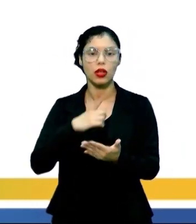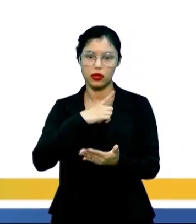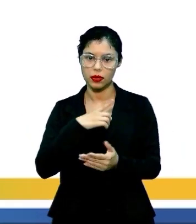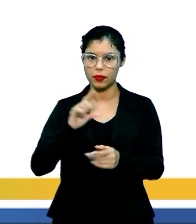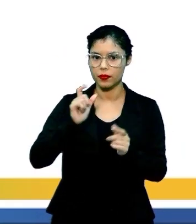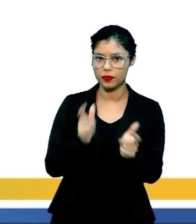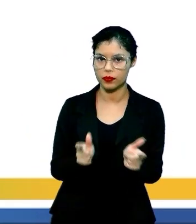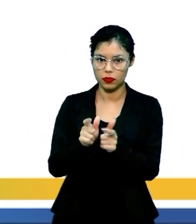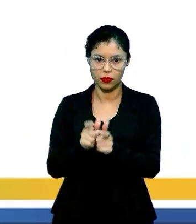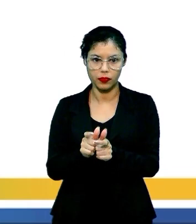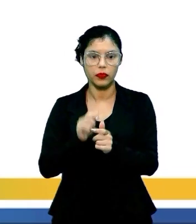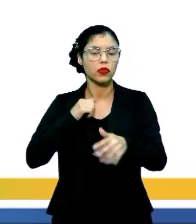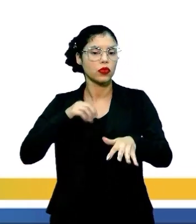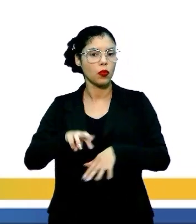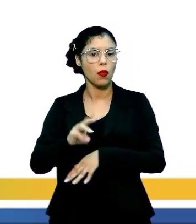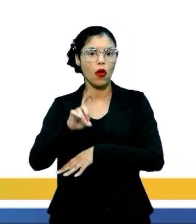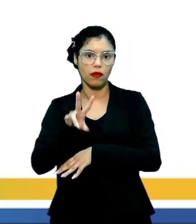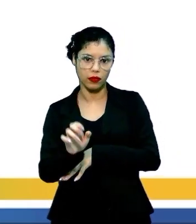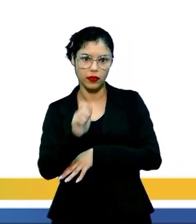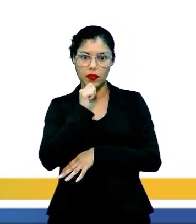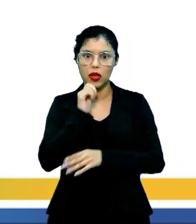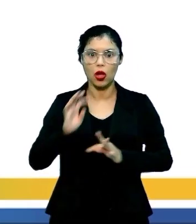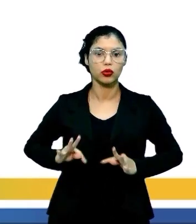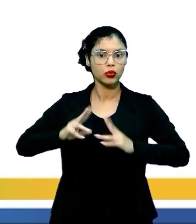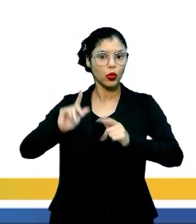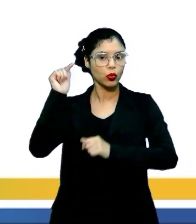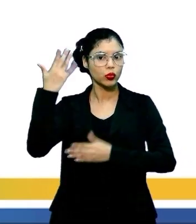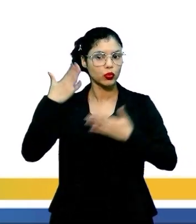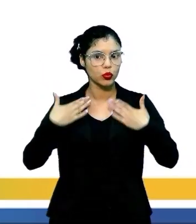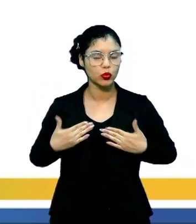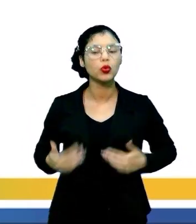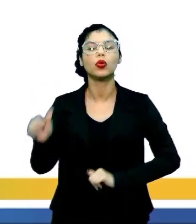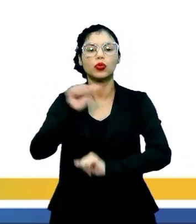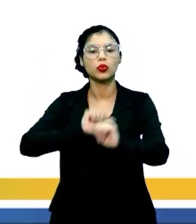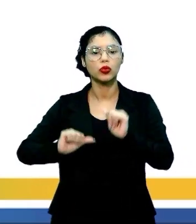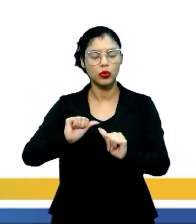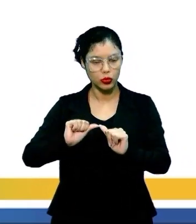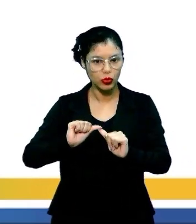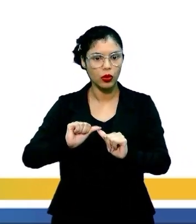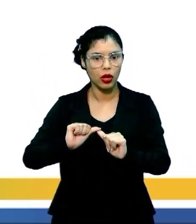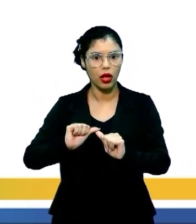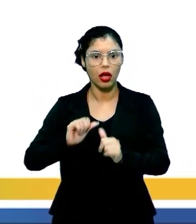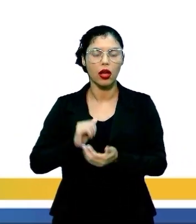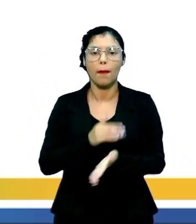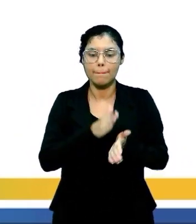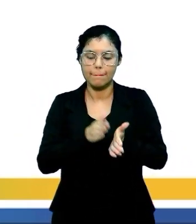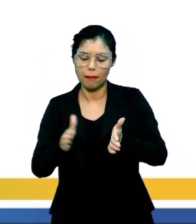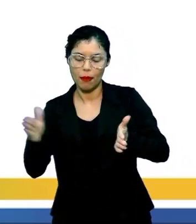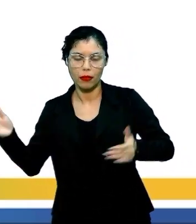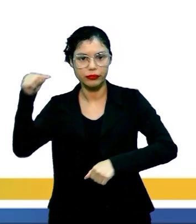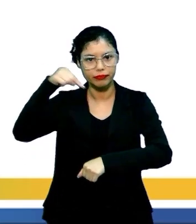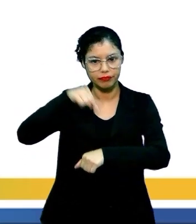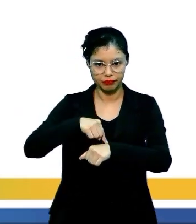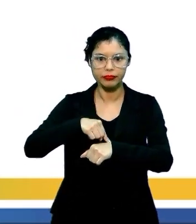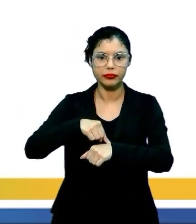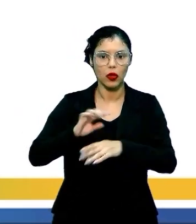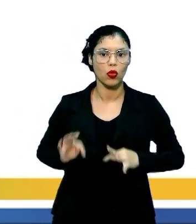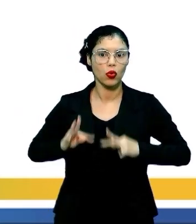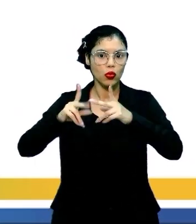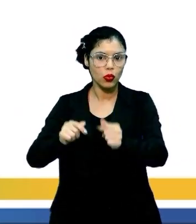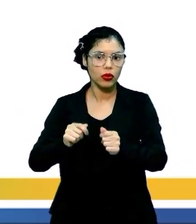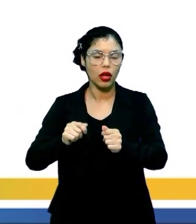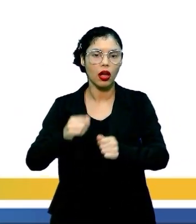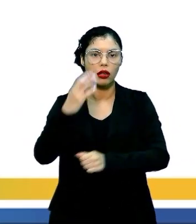partícula é o conceito de móvel, ou seja, todo aquele corpo que muda de posição com o decorrer do tempo. Tudo aquilo